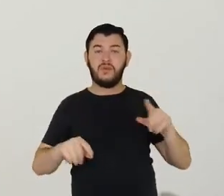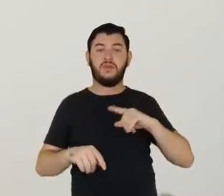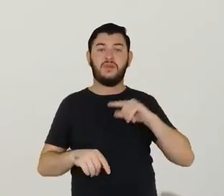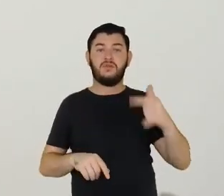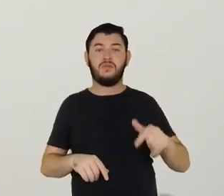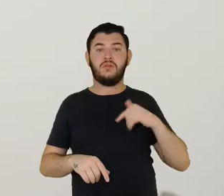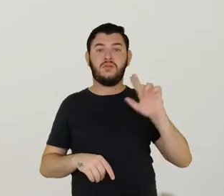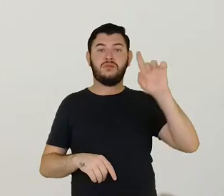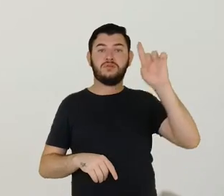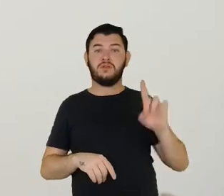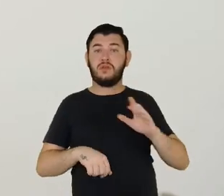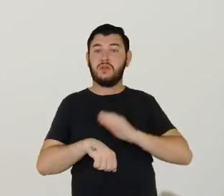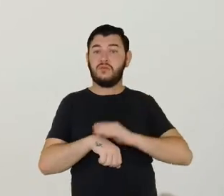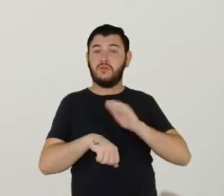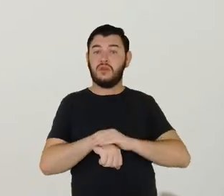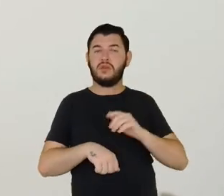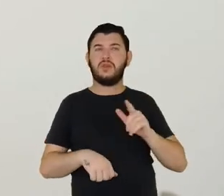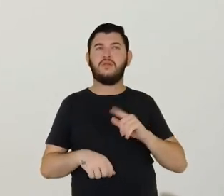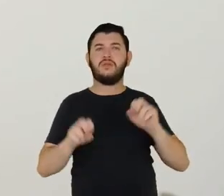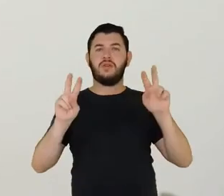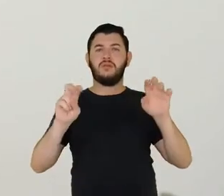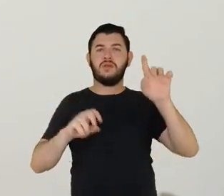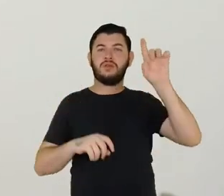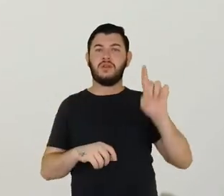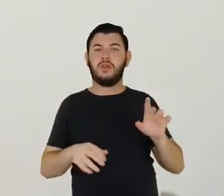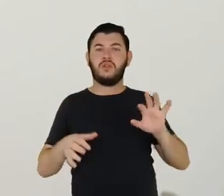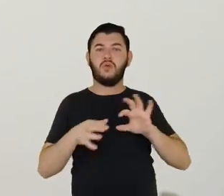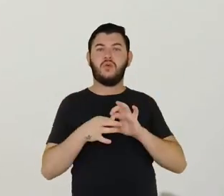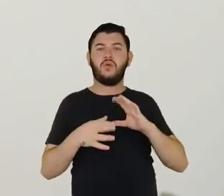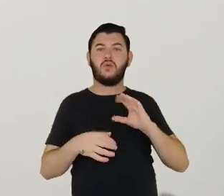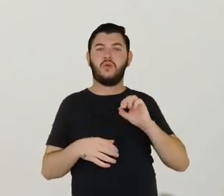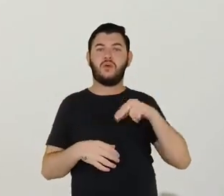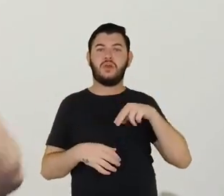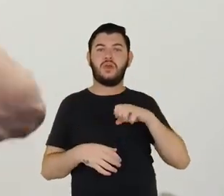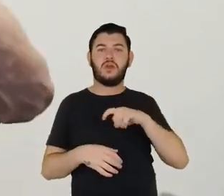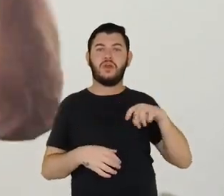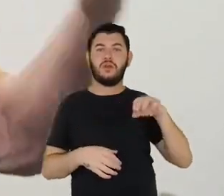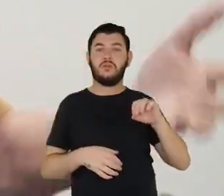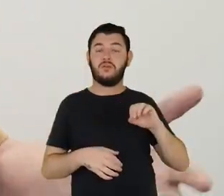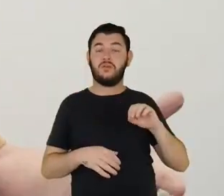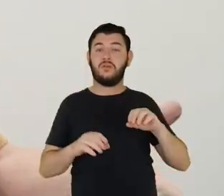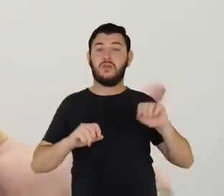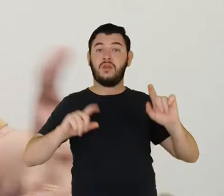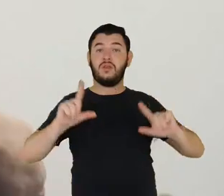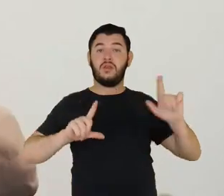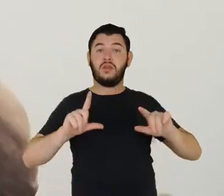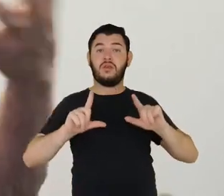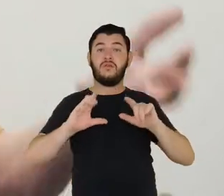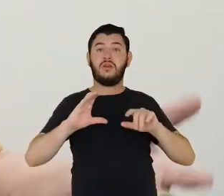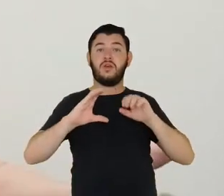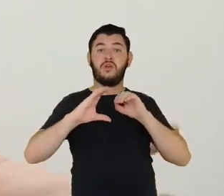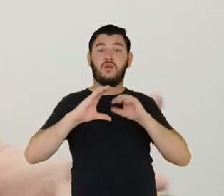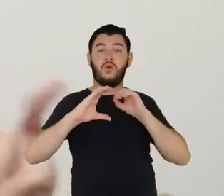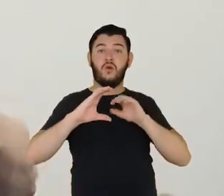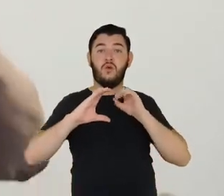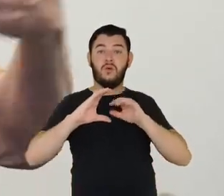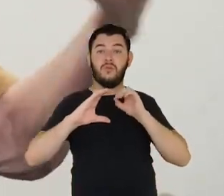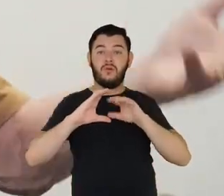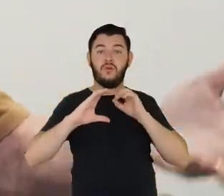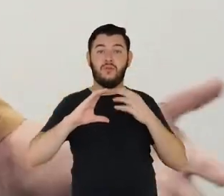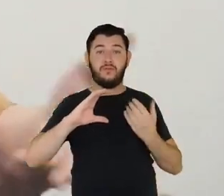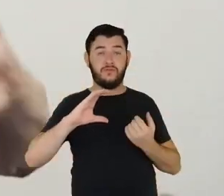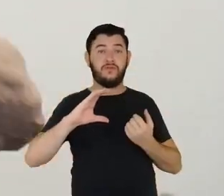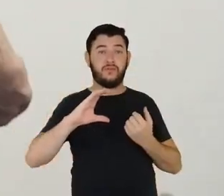Globo sempre pagou. Pagava, quando vendia para o exterior, pagava uma mixaria. Sim. A gente nunca sabia quanto era, por quanto tinha vendido. Eles falavam